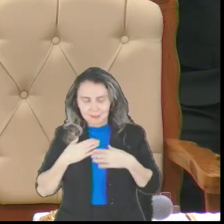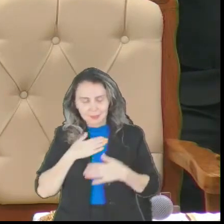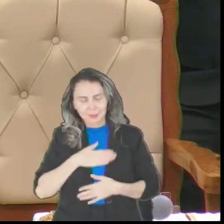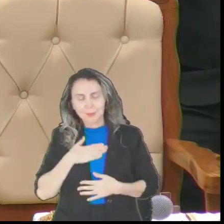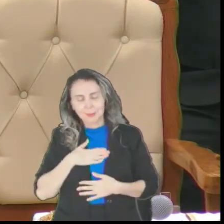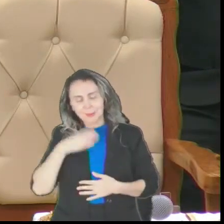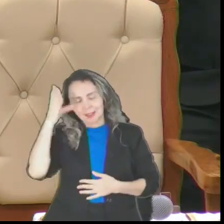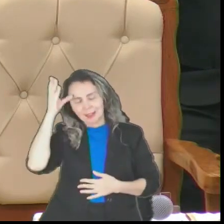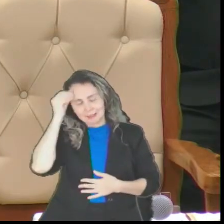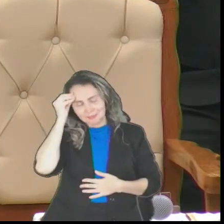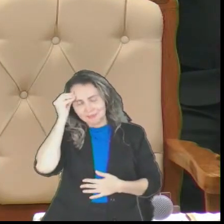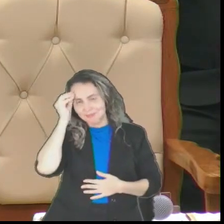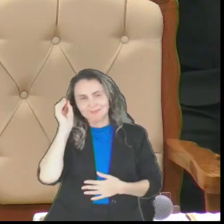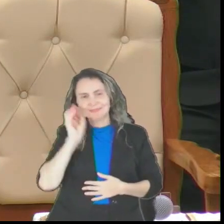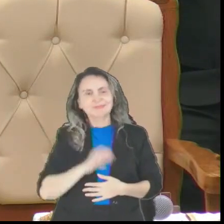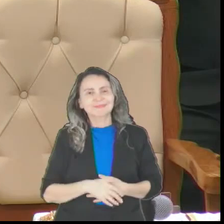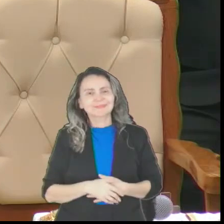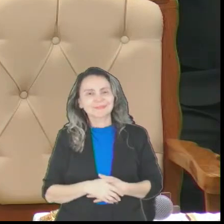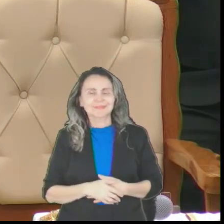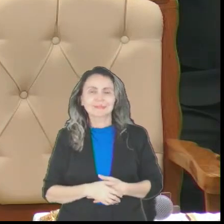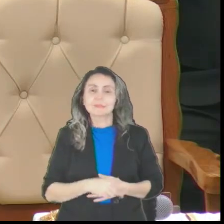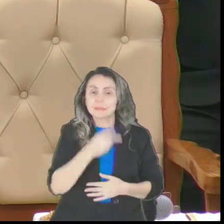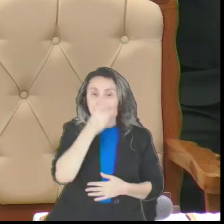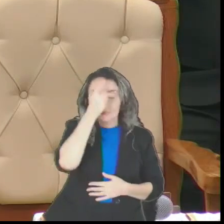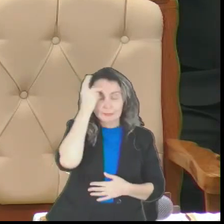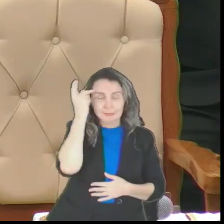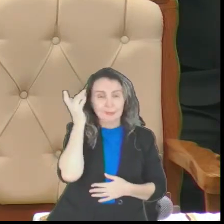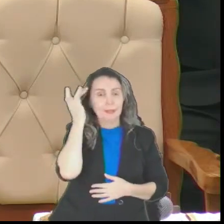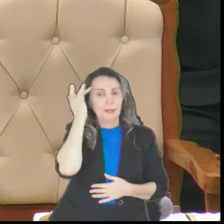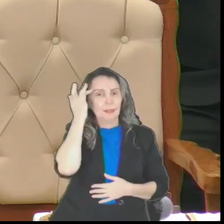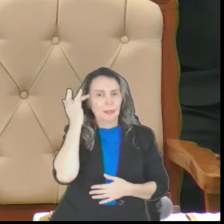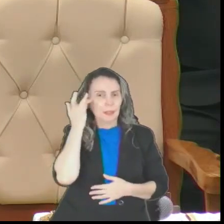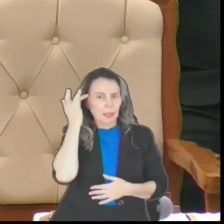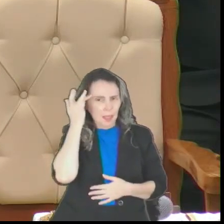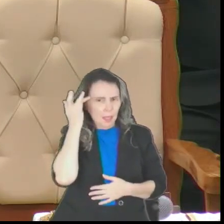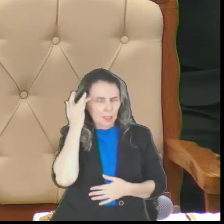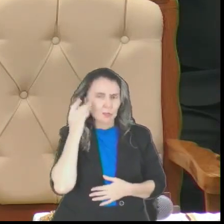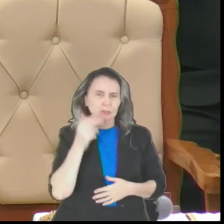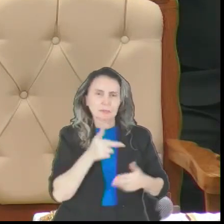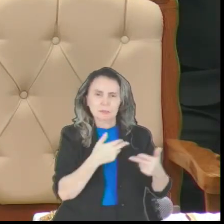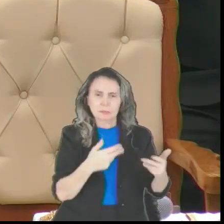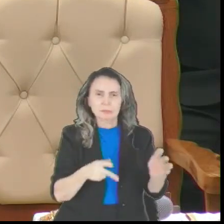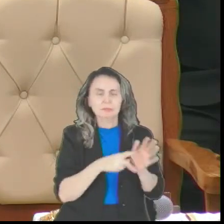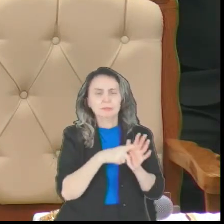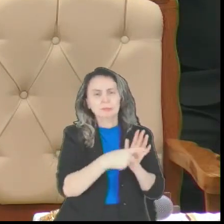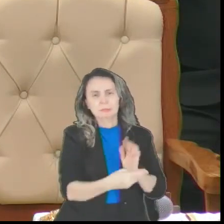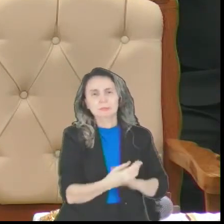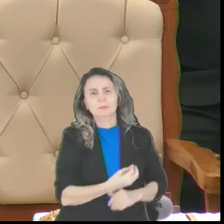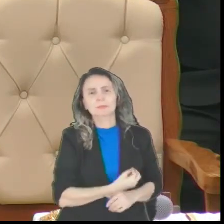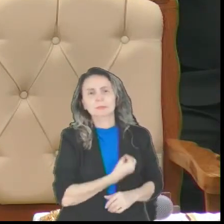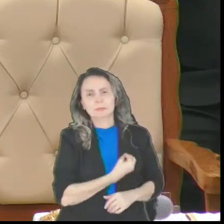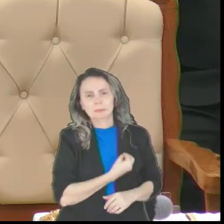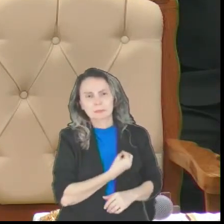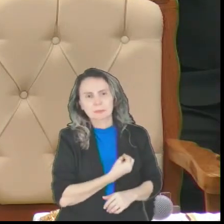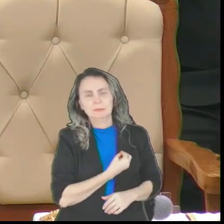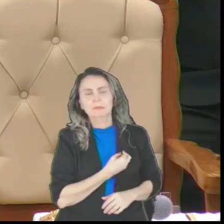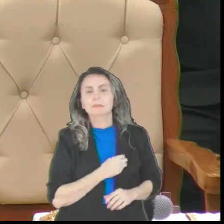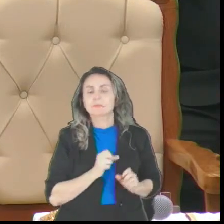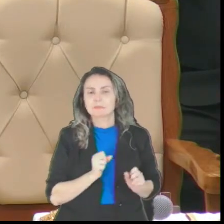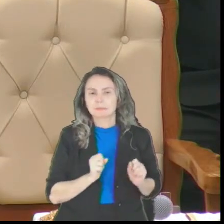As pessoas acham, irmãos, que as benesses dessa vida elas